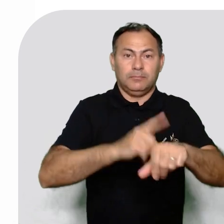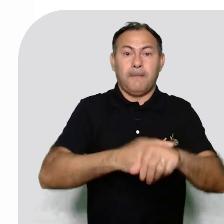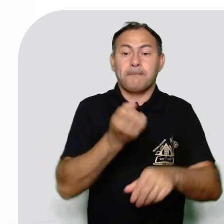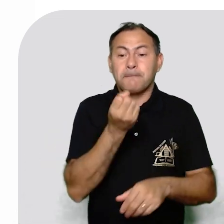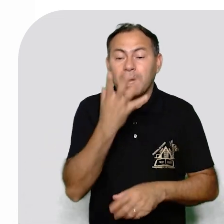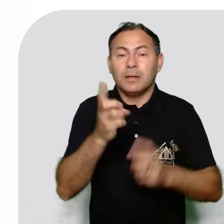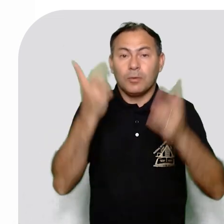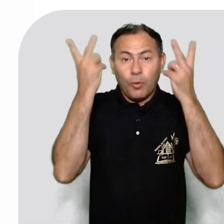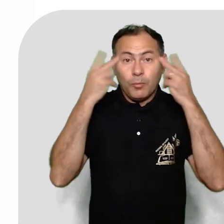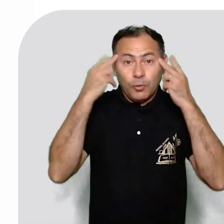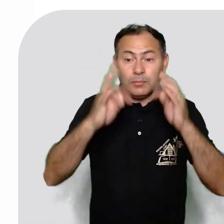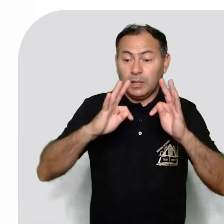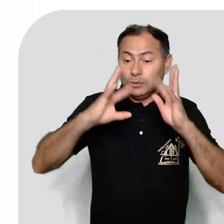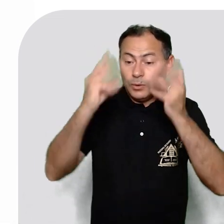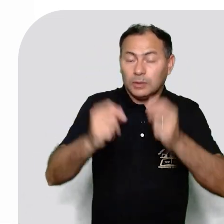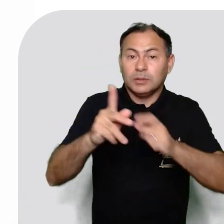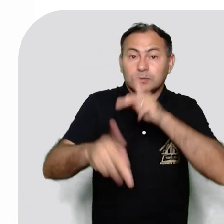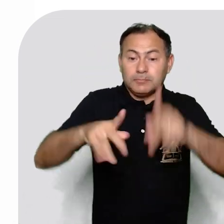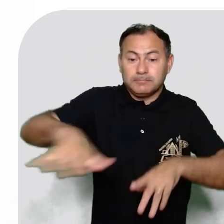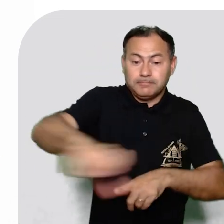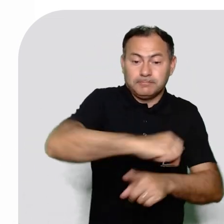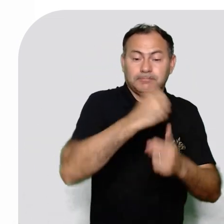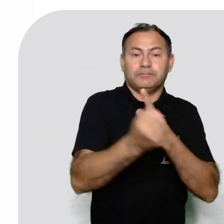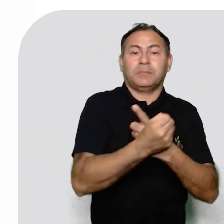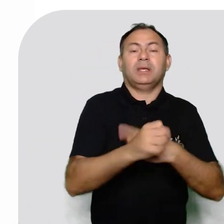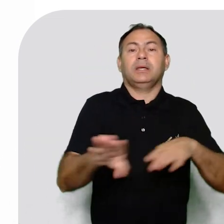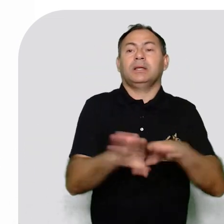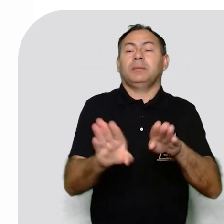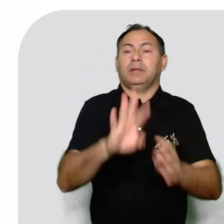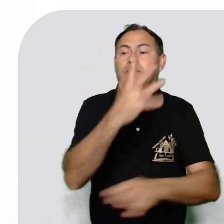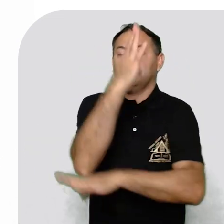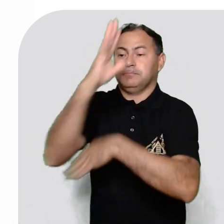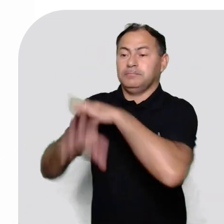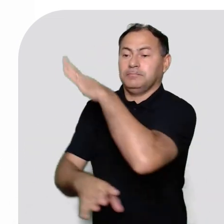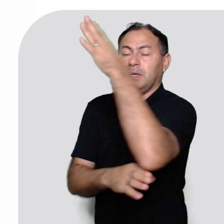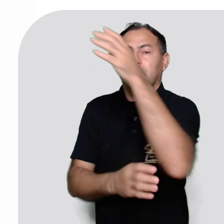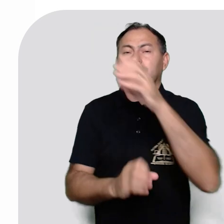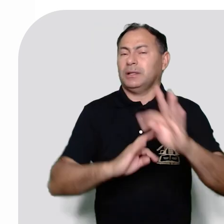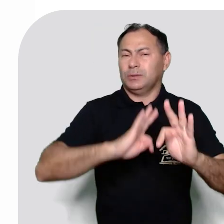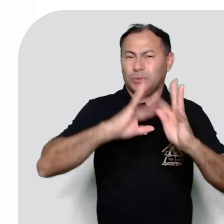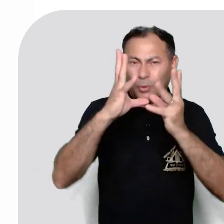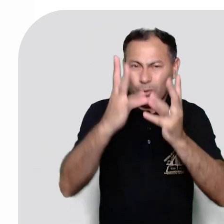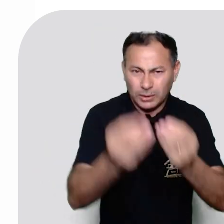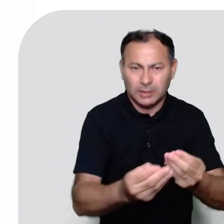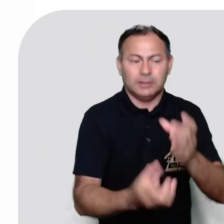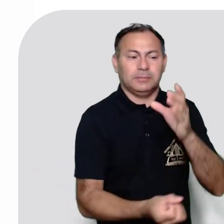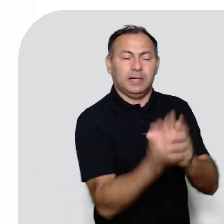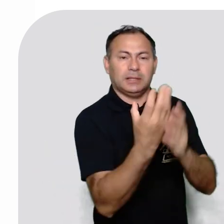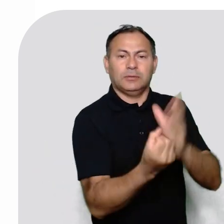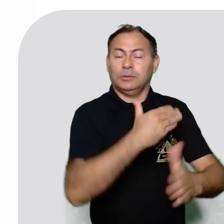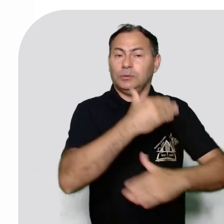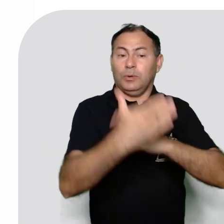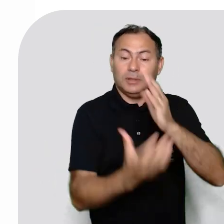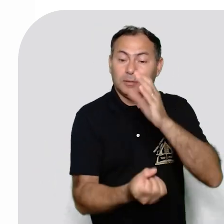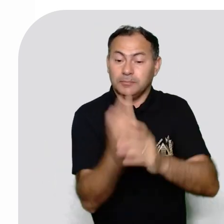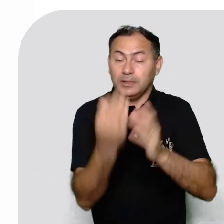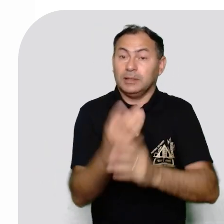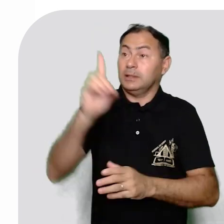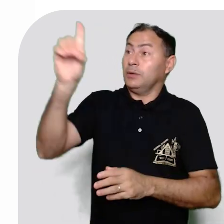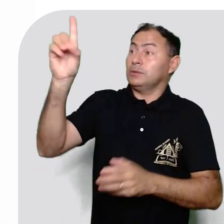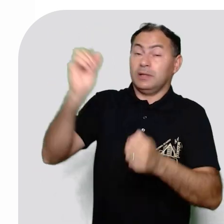bem comum para a sociedade humana e também para a natureza, para a criação como um todo. Toda a criação é criação de